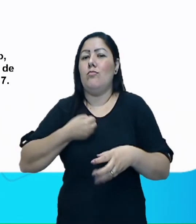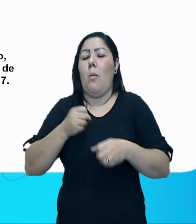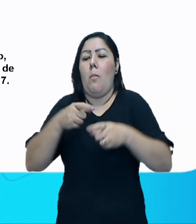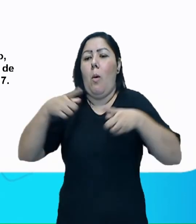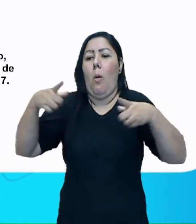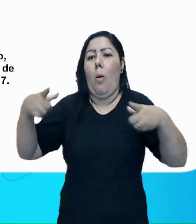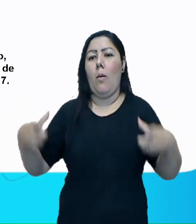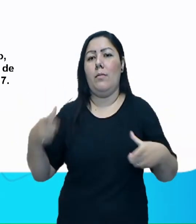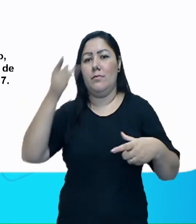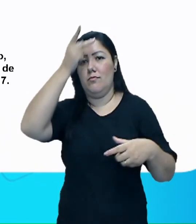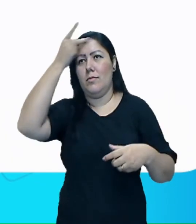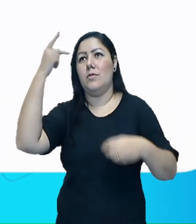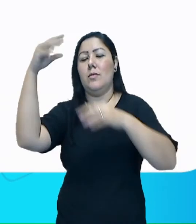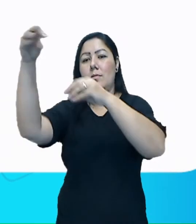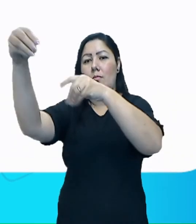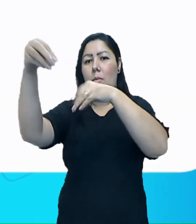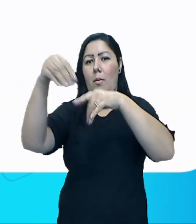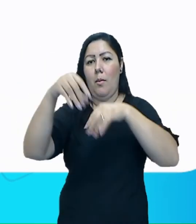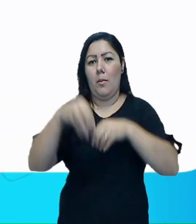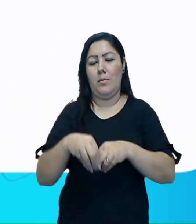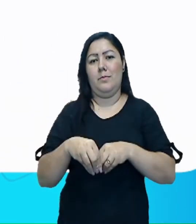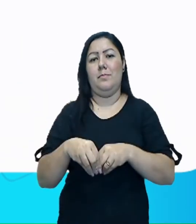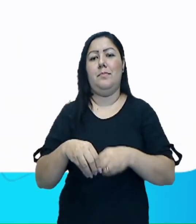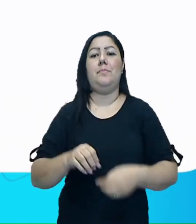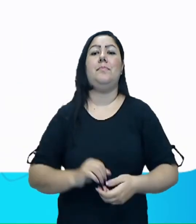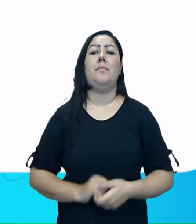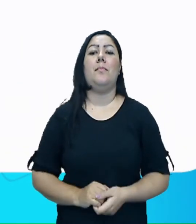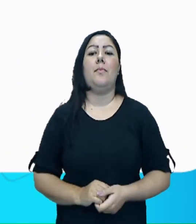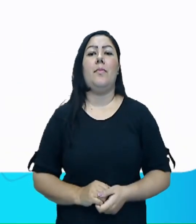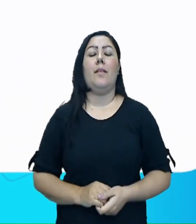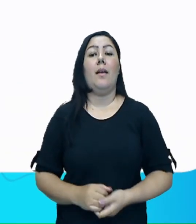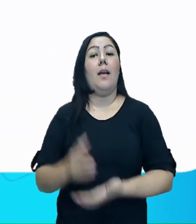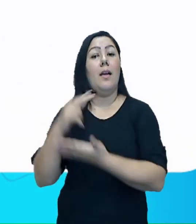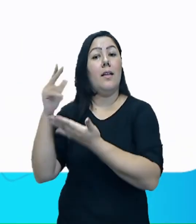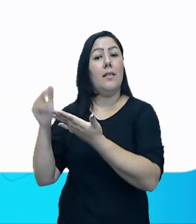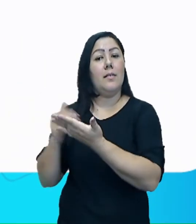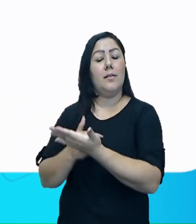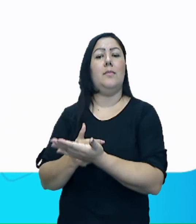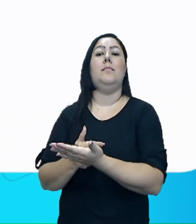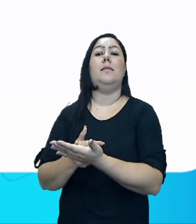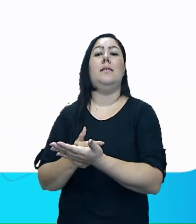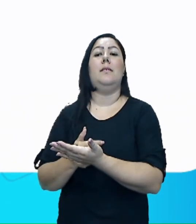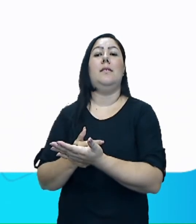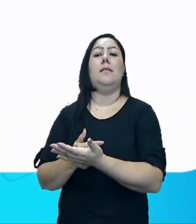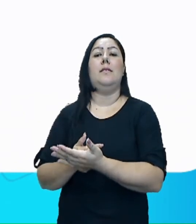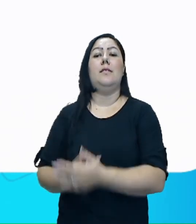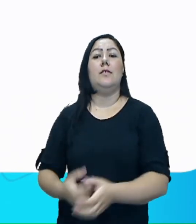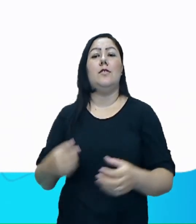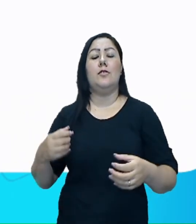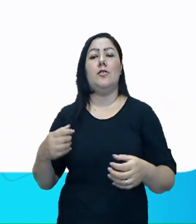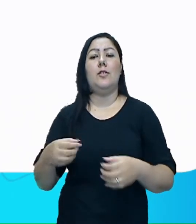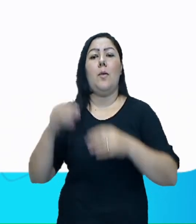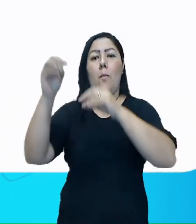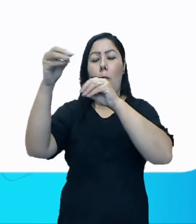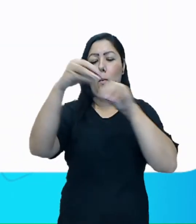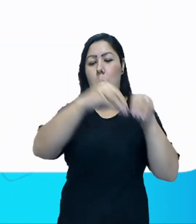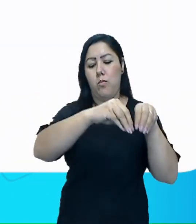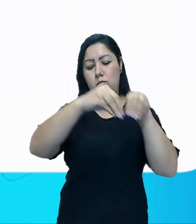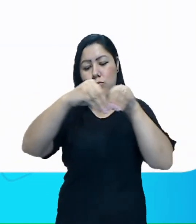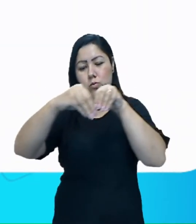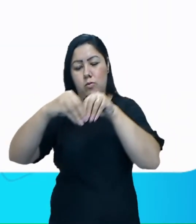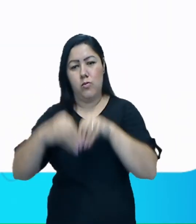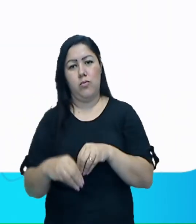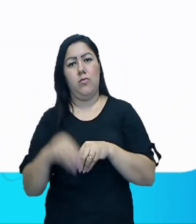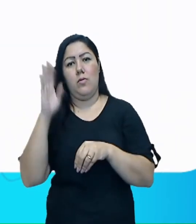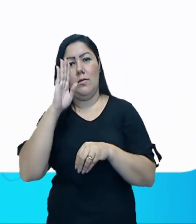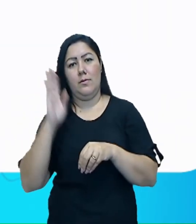de 2017. E essa imigrante da comunidade boliviana dançando na praça do